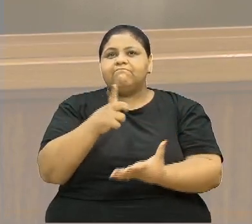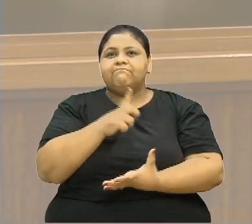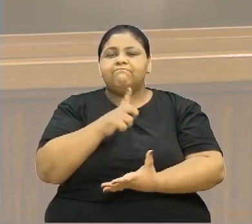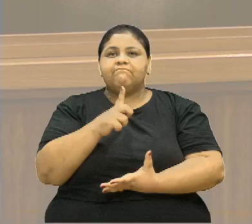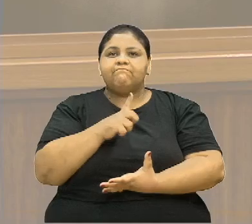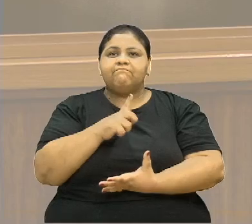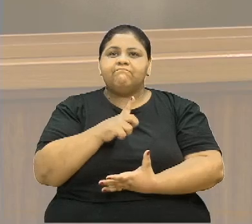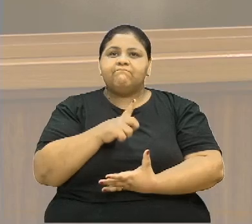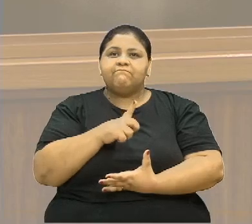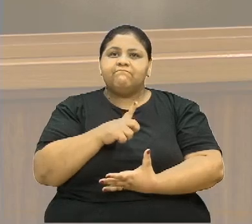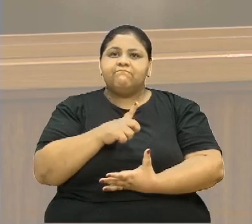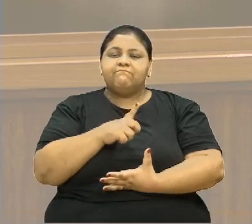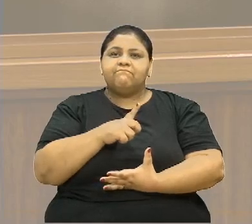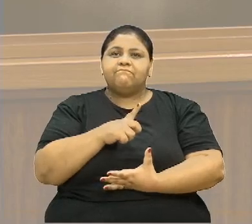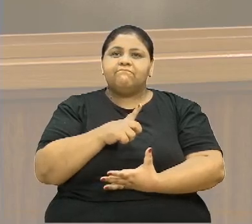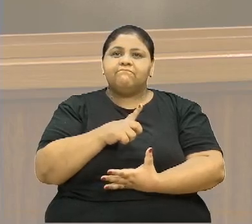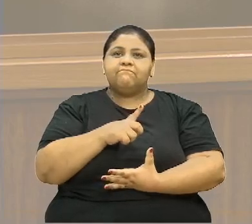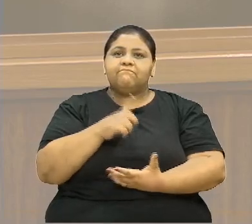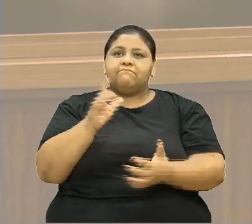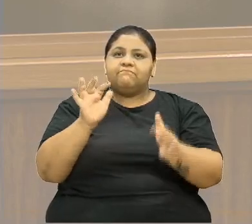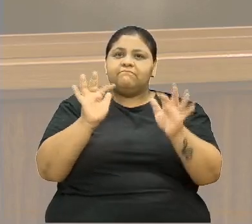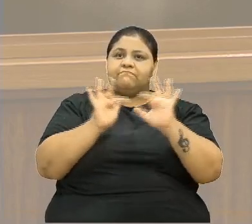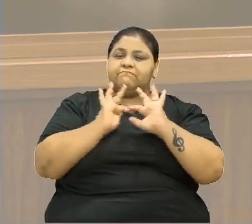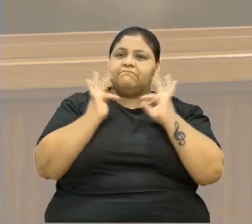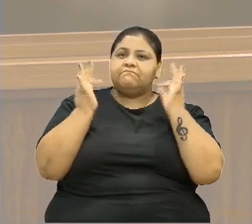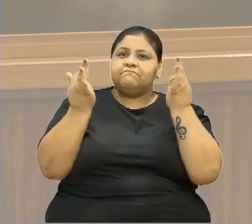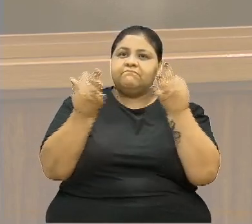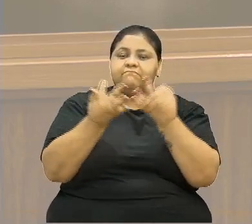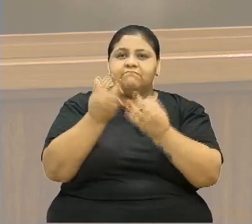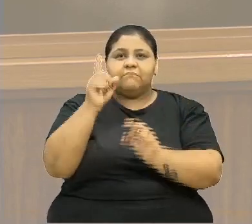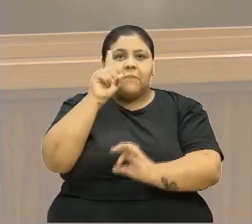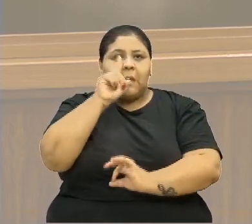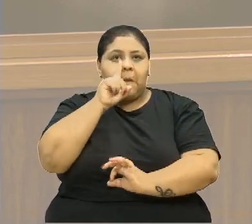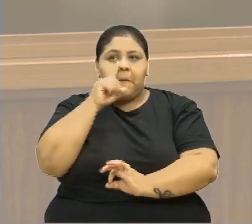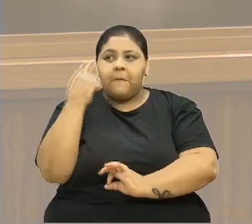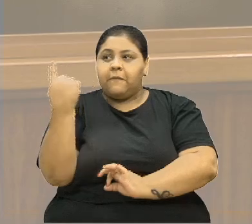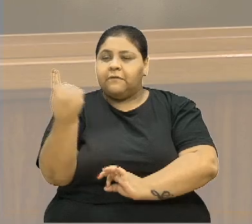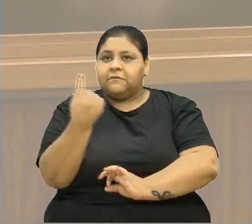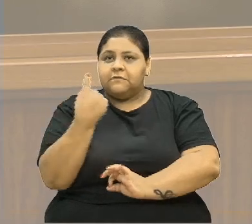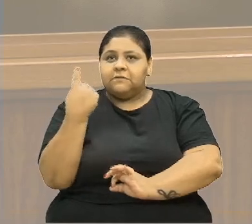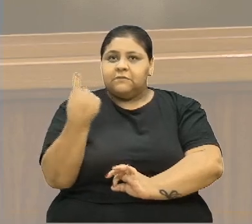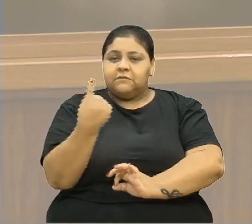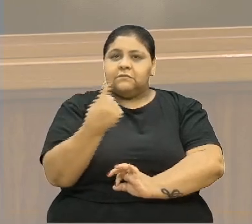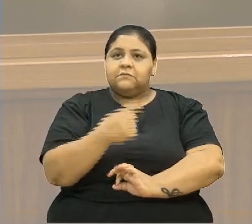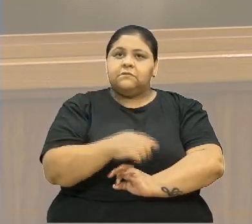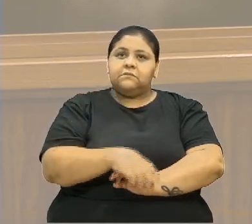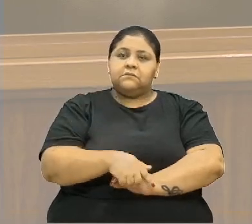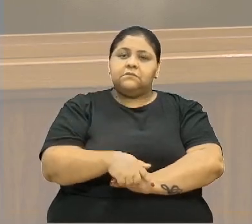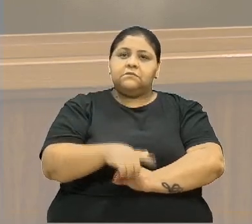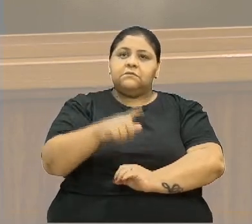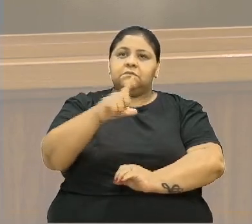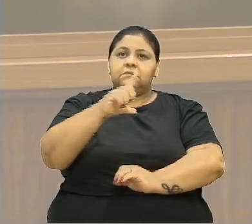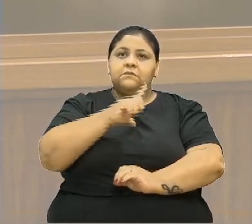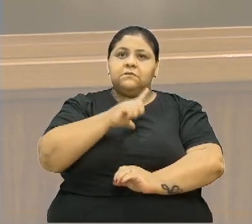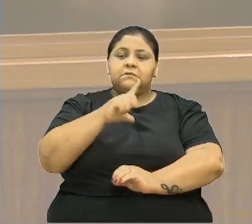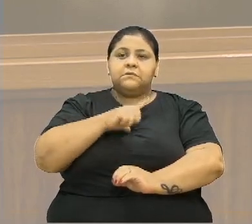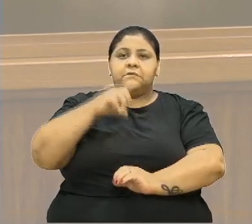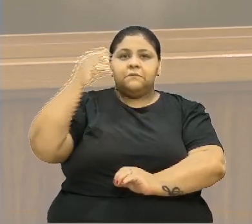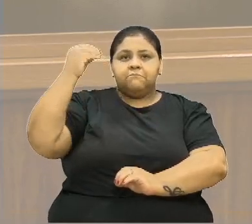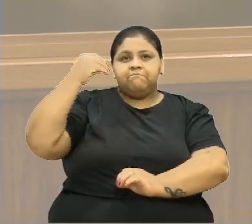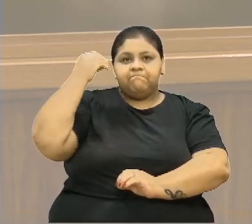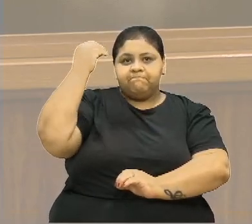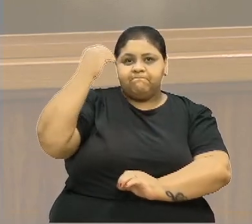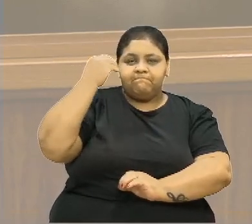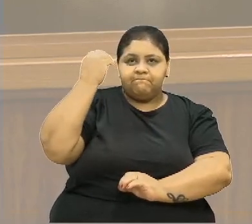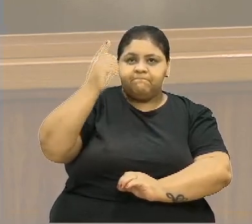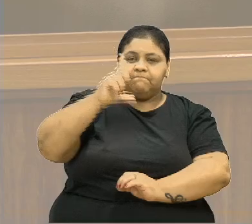cada vez mais casos de famílias, de mães solos, inclusive, que têm a experiência,